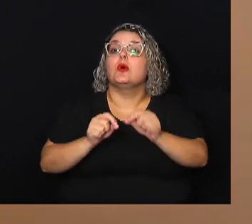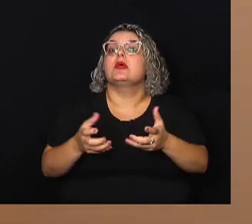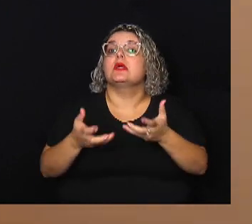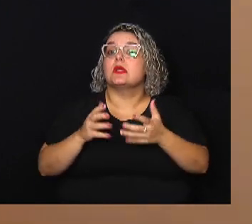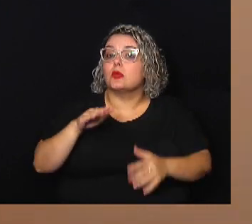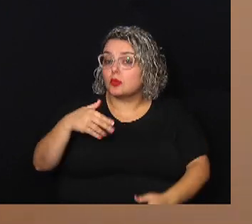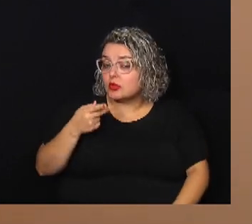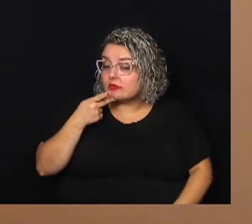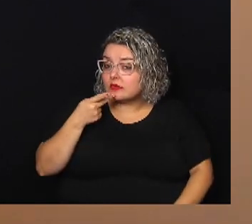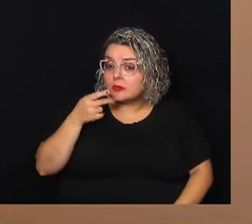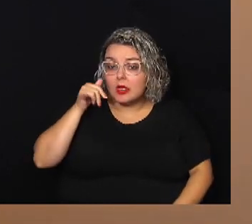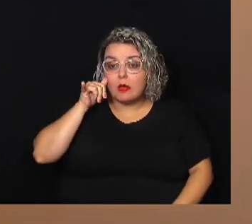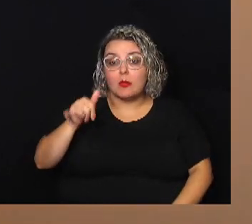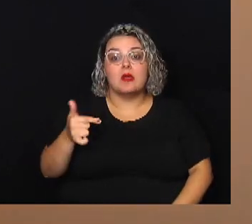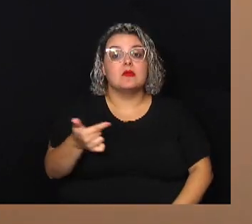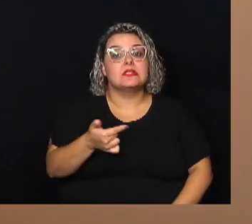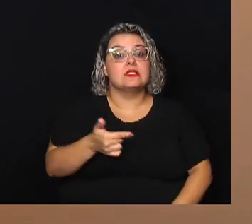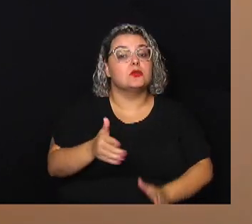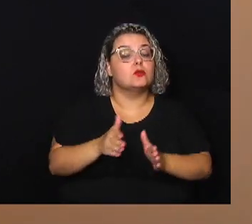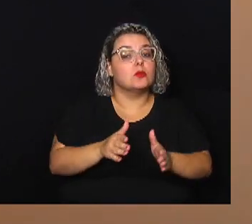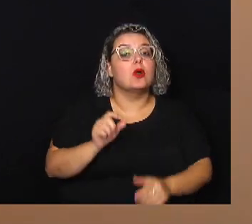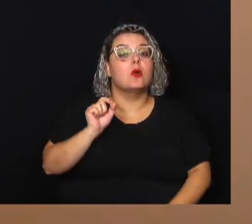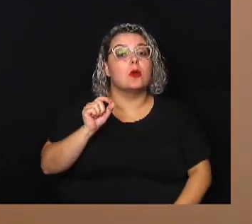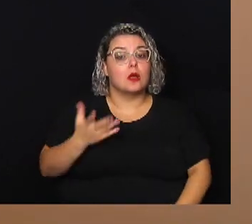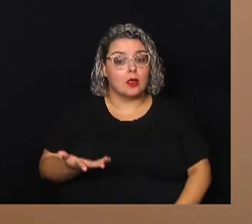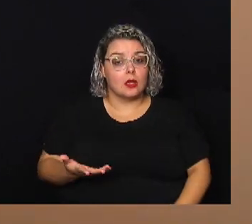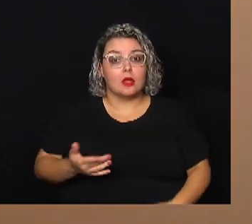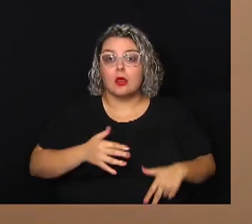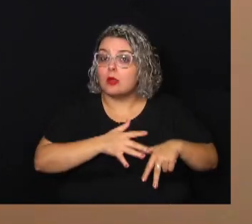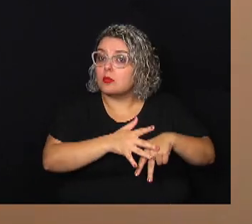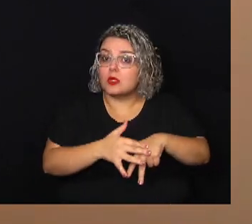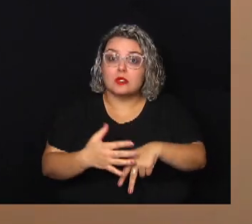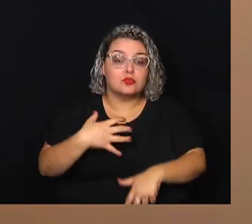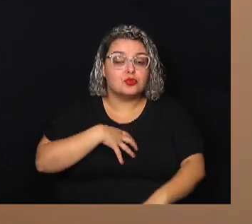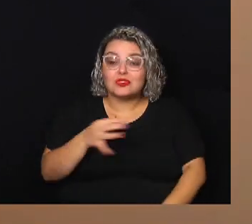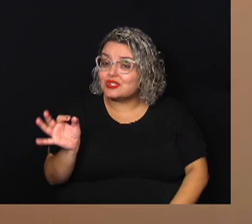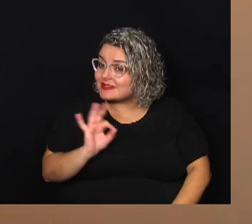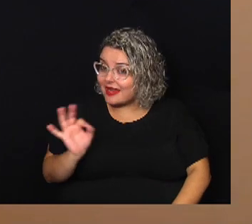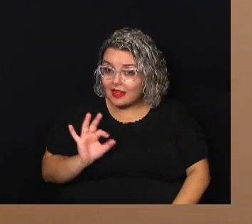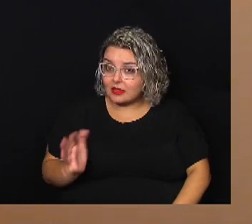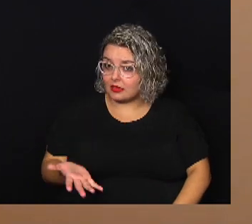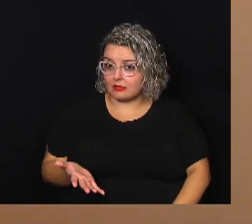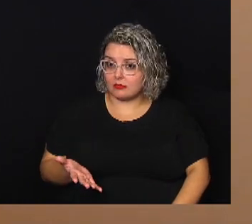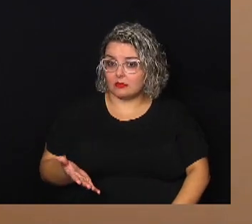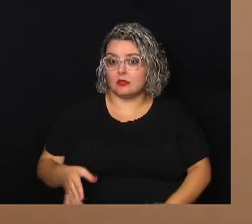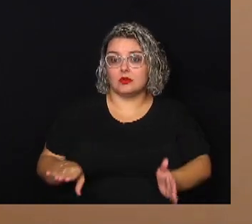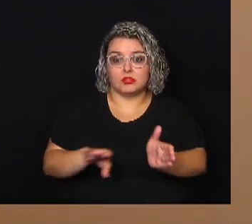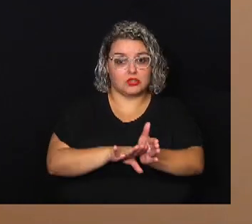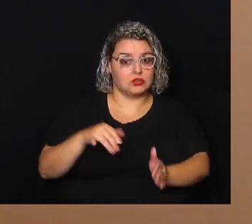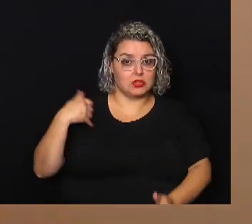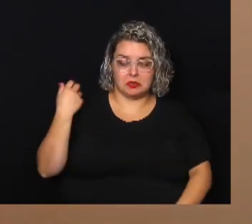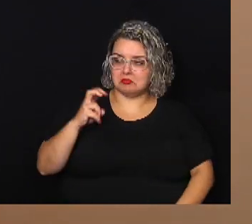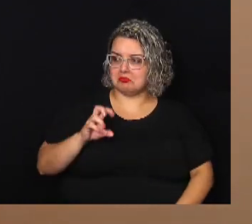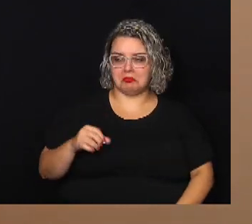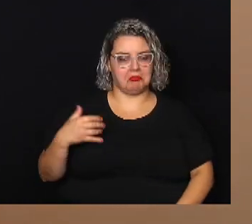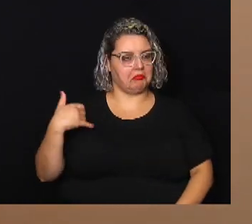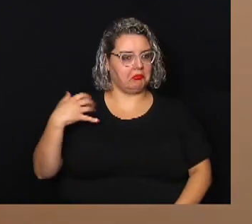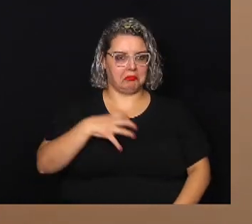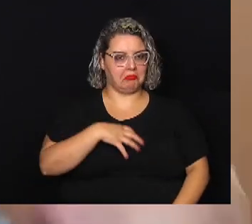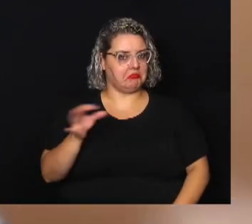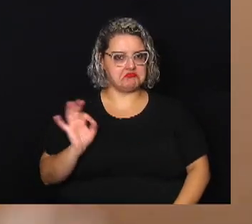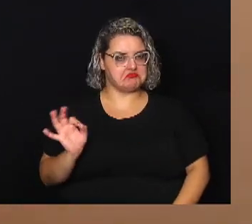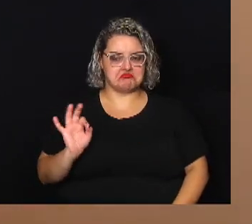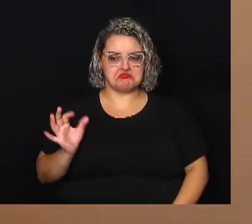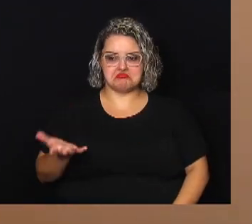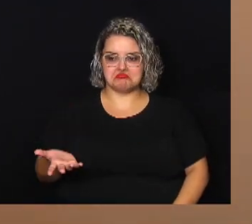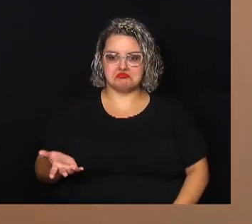de prevenção secundária, é aquele paciente que não tem sintoma. Chega com 50 anos, eu não tenho sintoma nenhum, mas